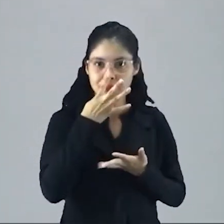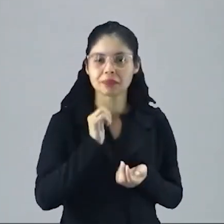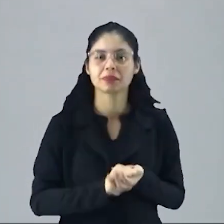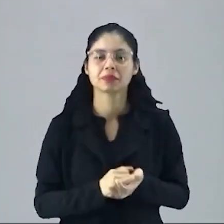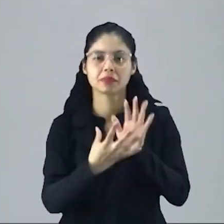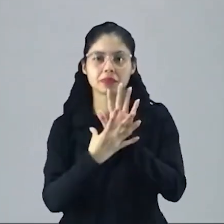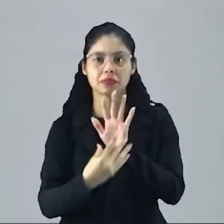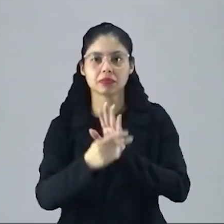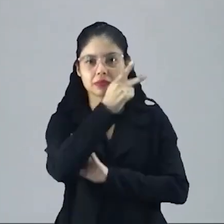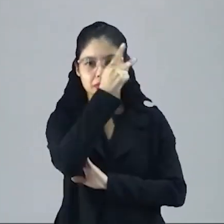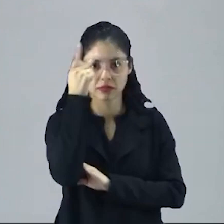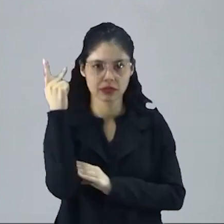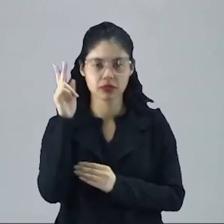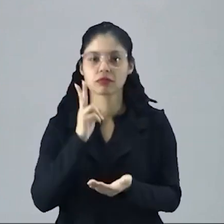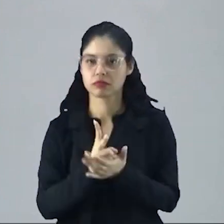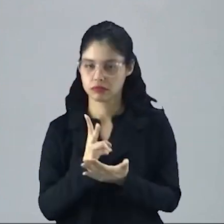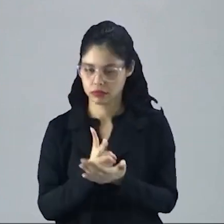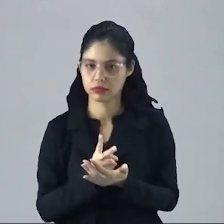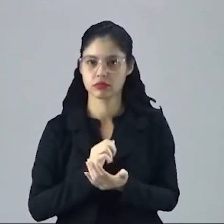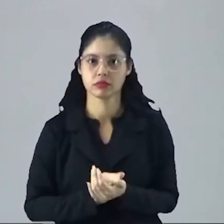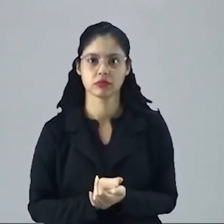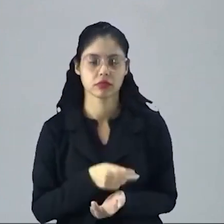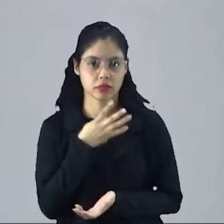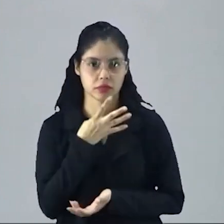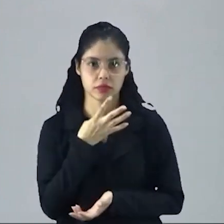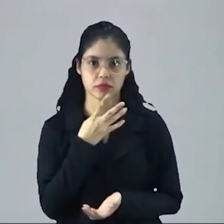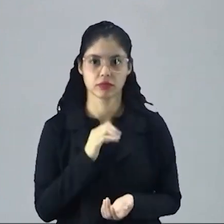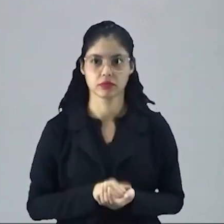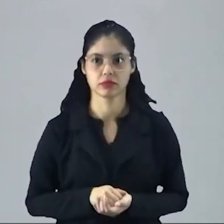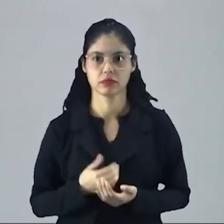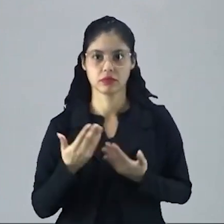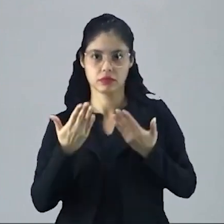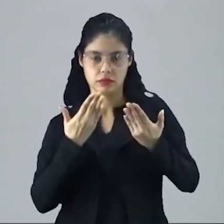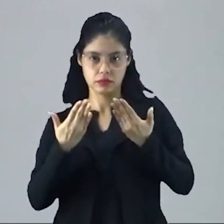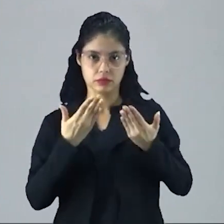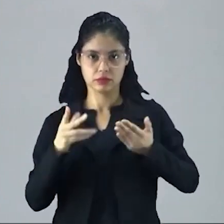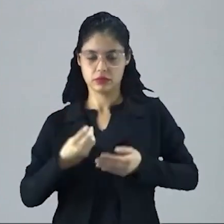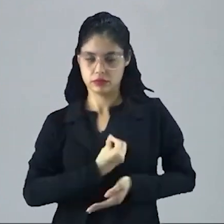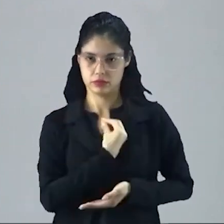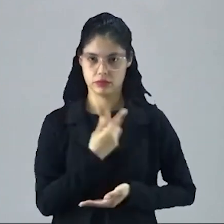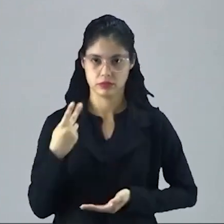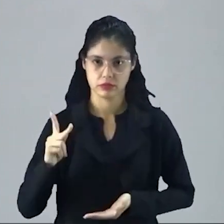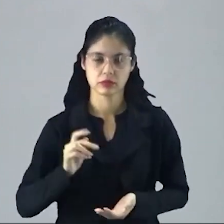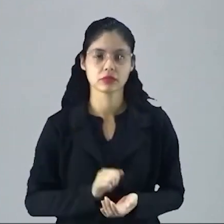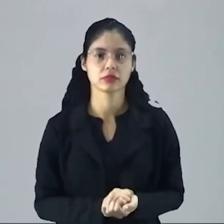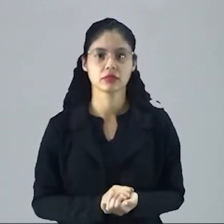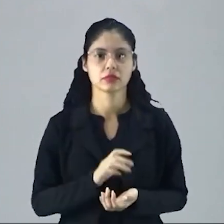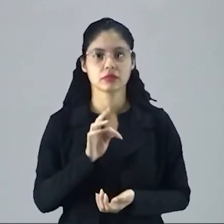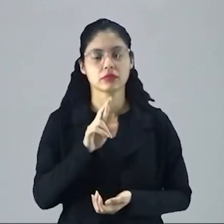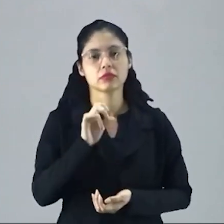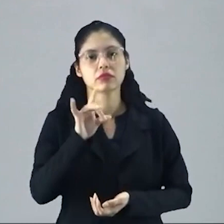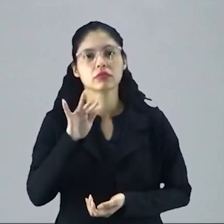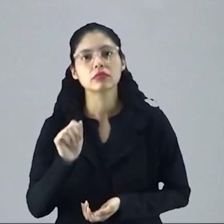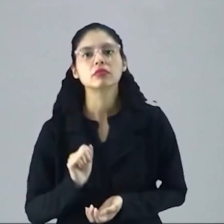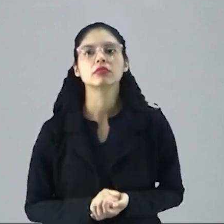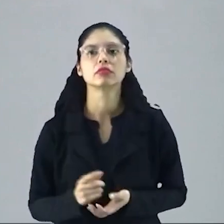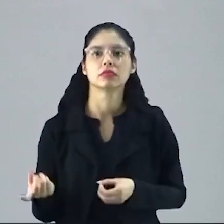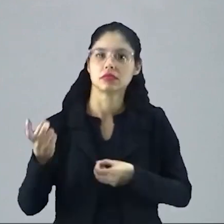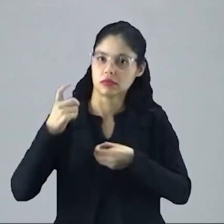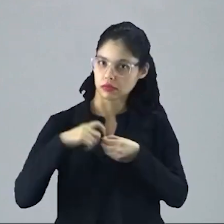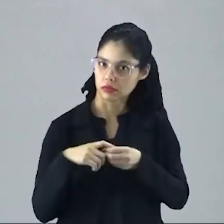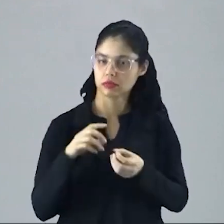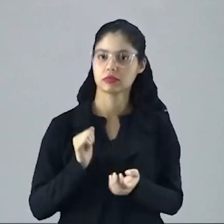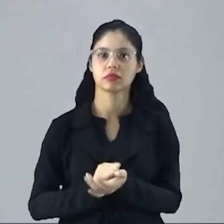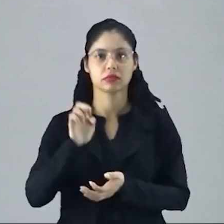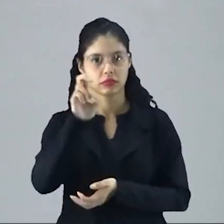em retratos de pessoas mesmo, que ela conhecia, do relacionamento dela. Tarsila do Amaral, nessa época, ela volta